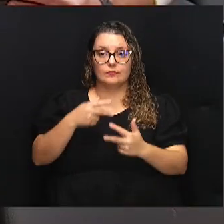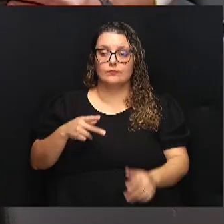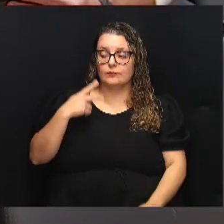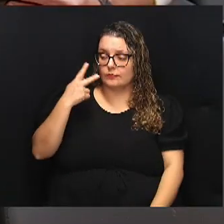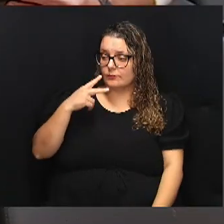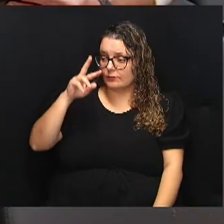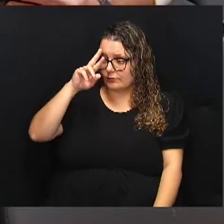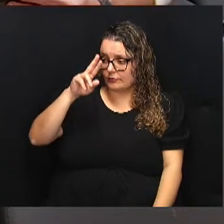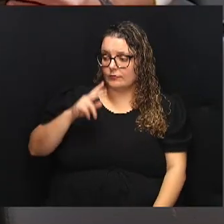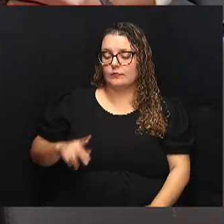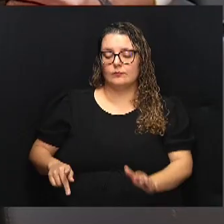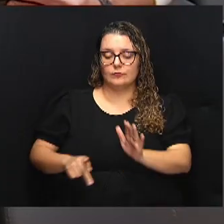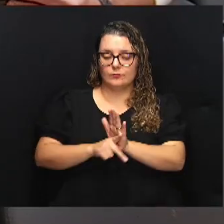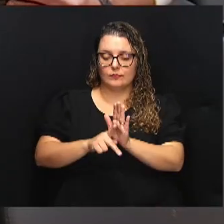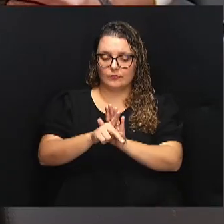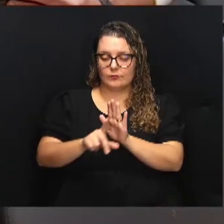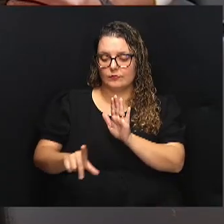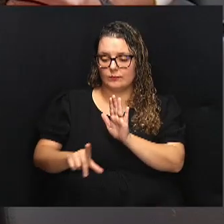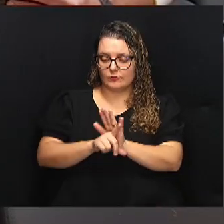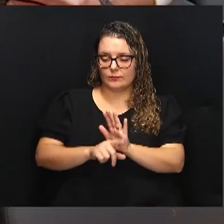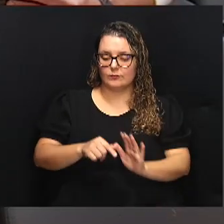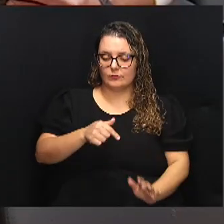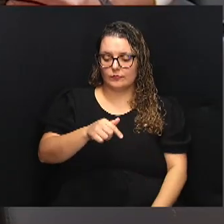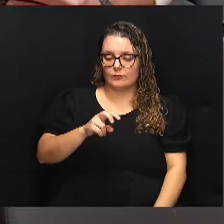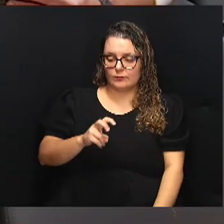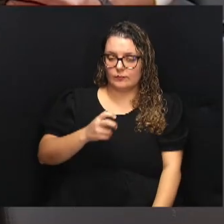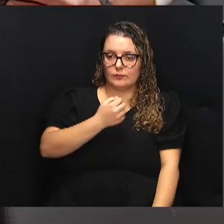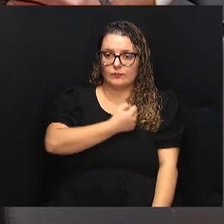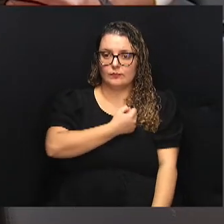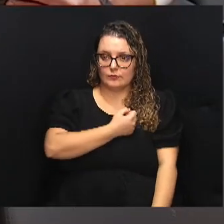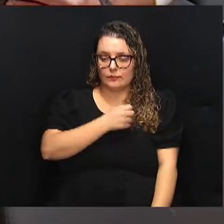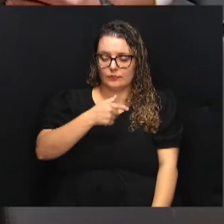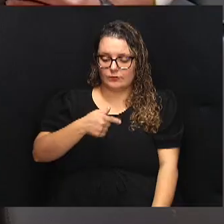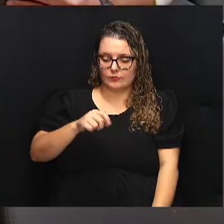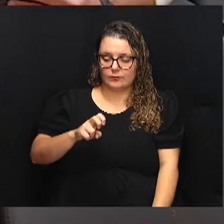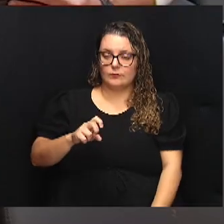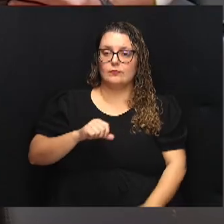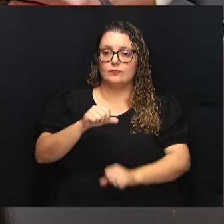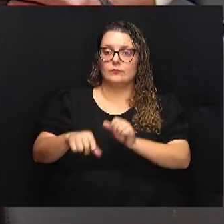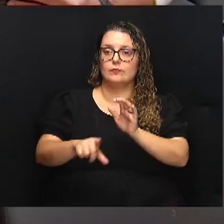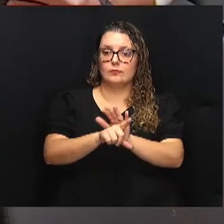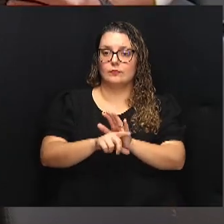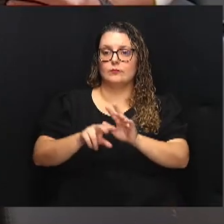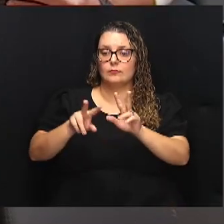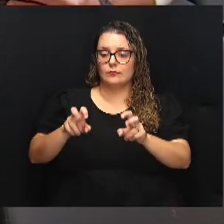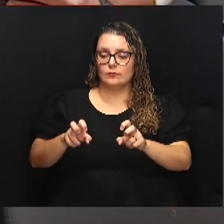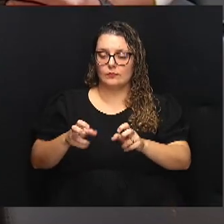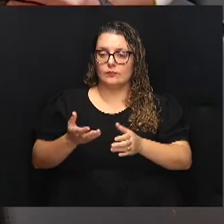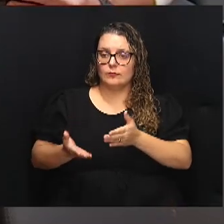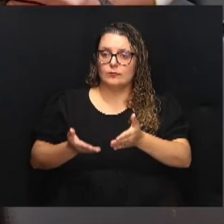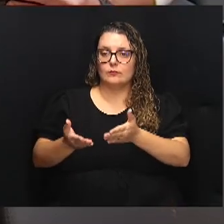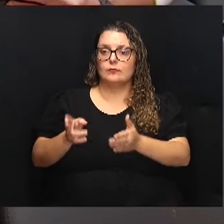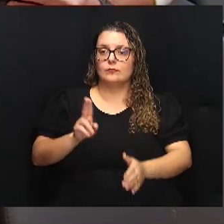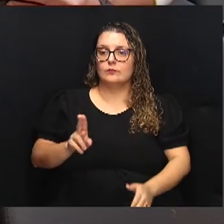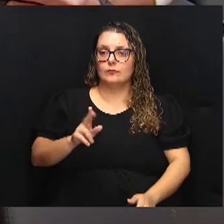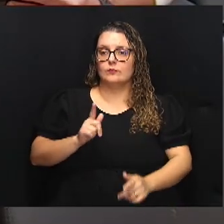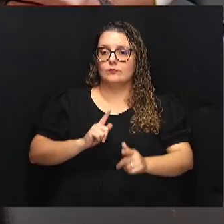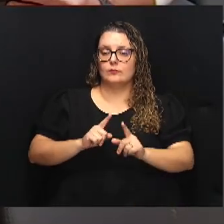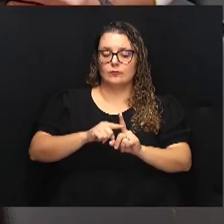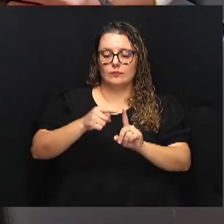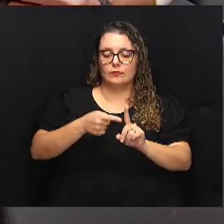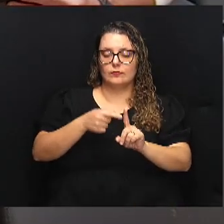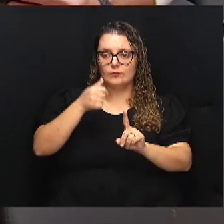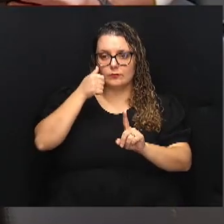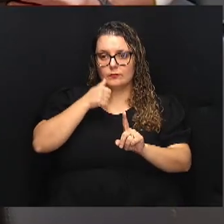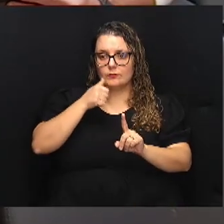seu projeto de lei complementar, o número 75, que altera uma lei que dispõe sobre assuntos reservados para uso por gestantes, mulheres com crianças